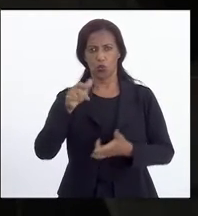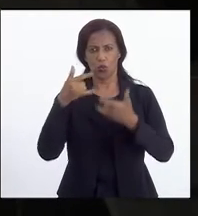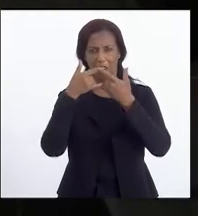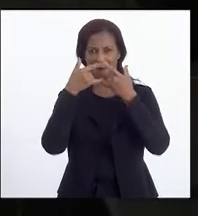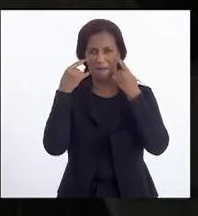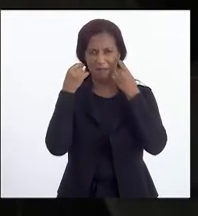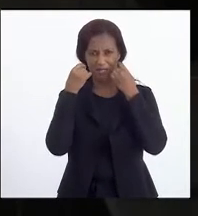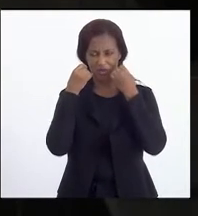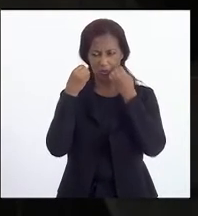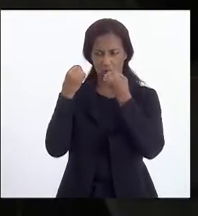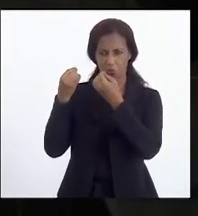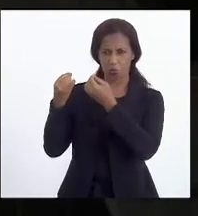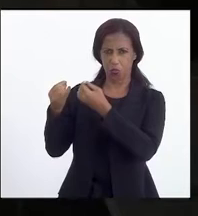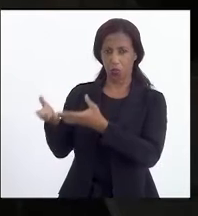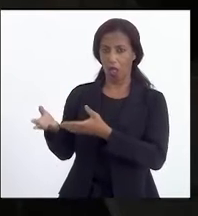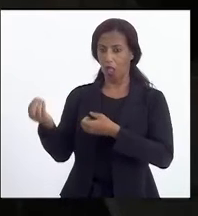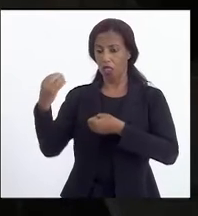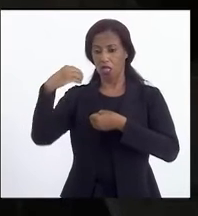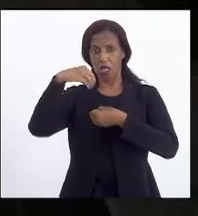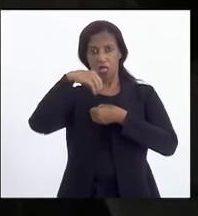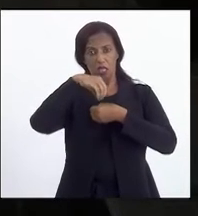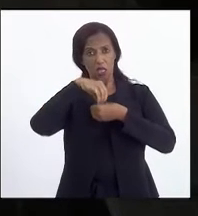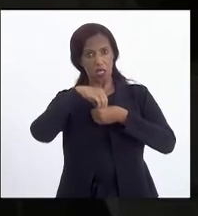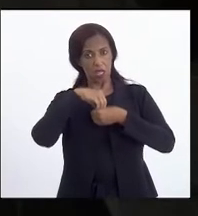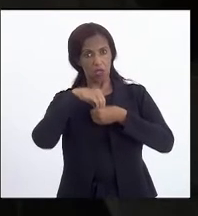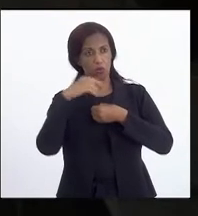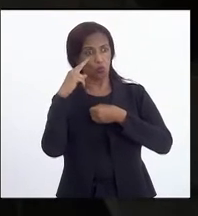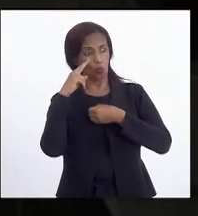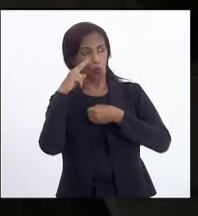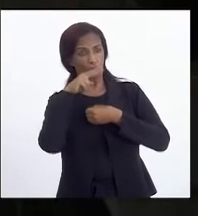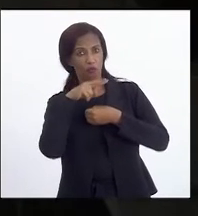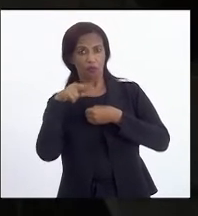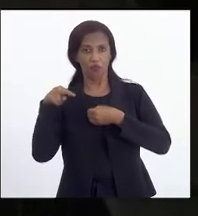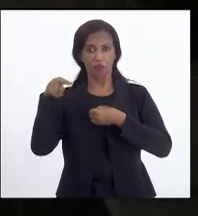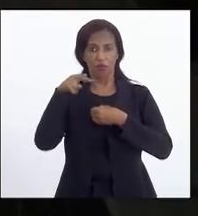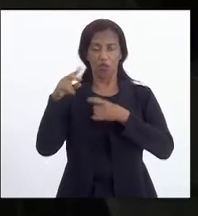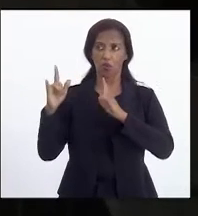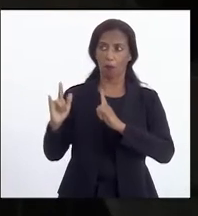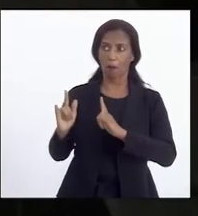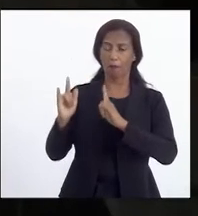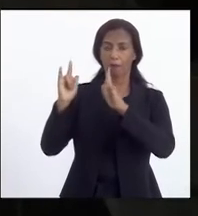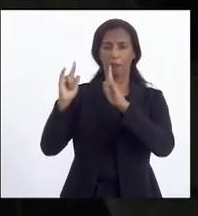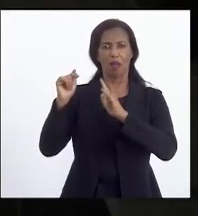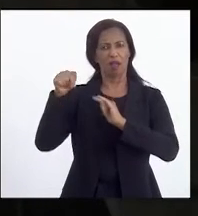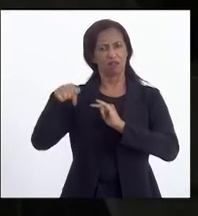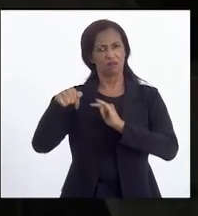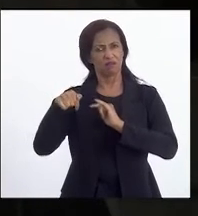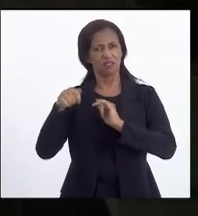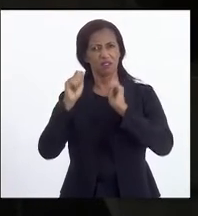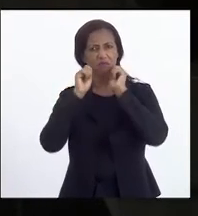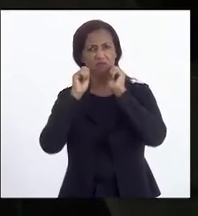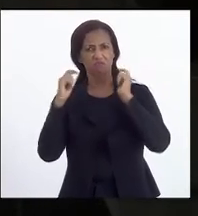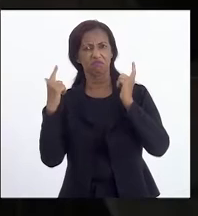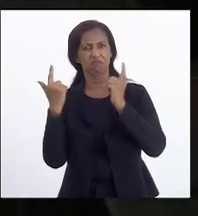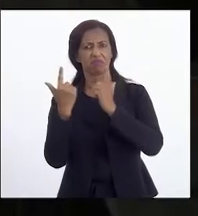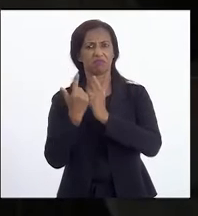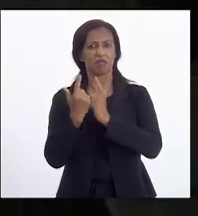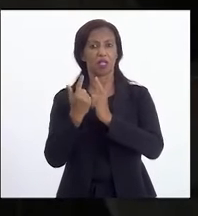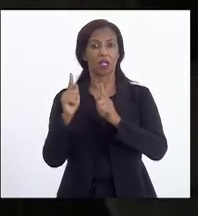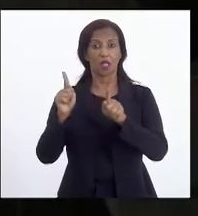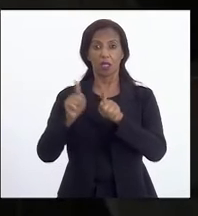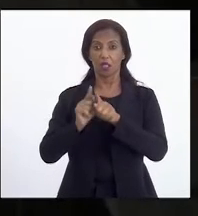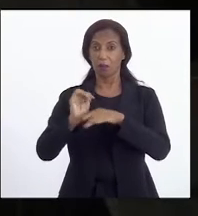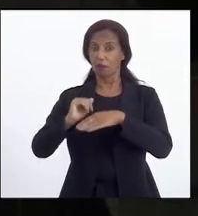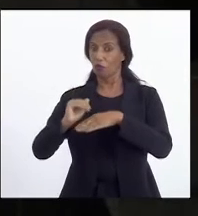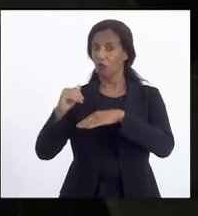máscara nem internamente Como eu vejo aqui dentro do Parlamento Fluminense nem